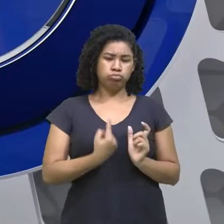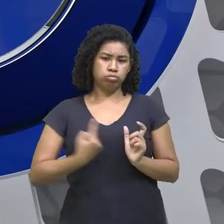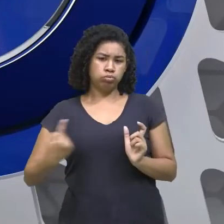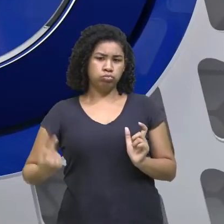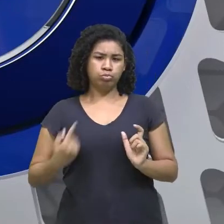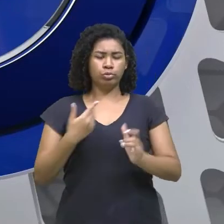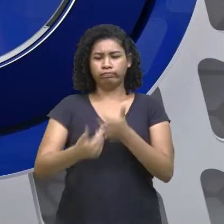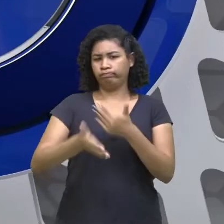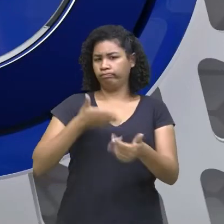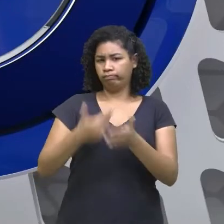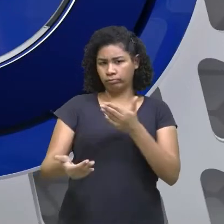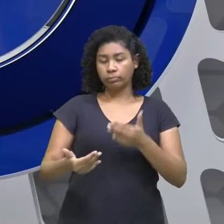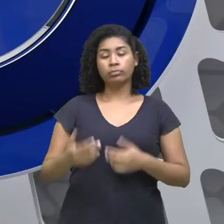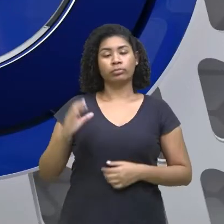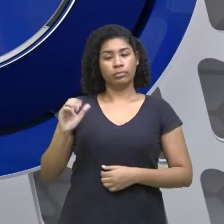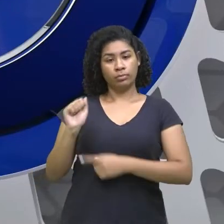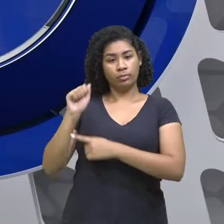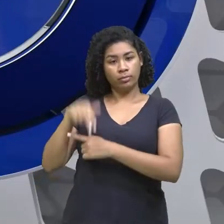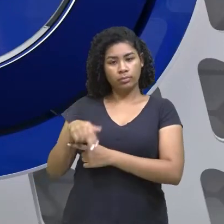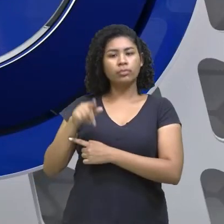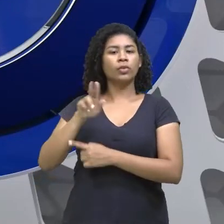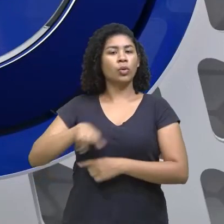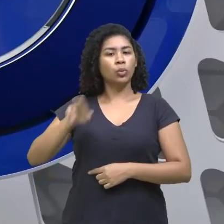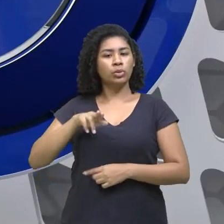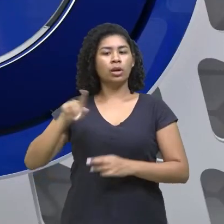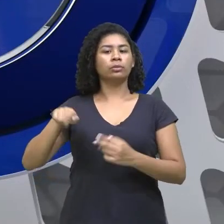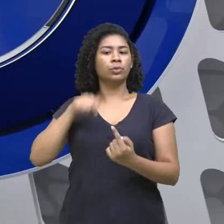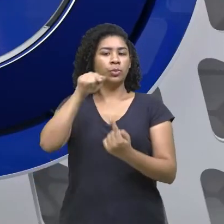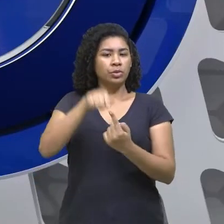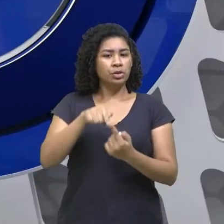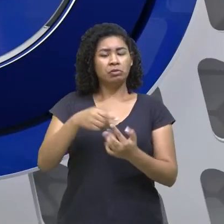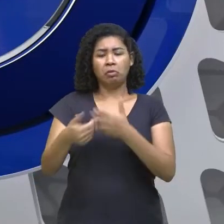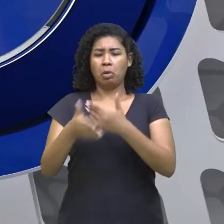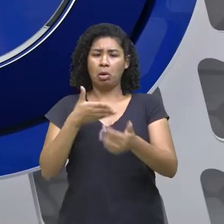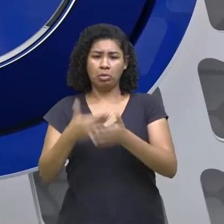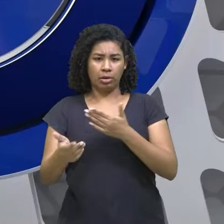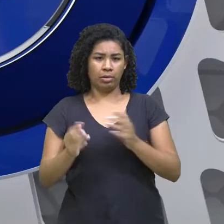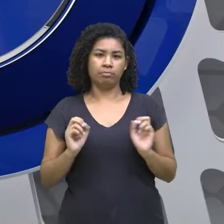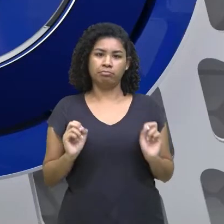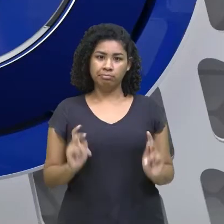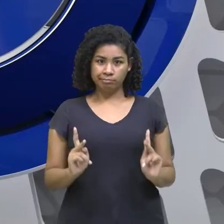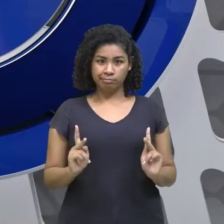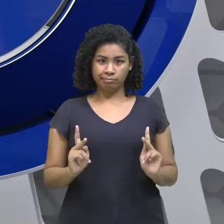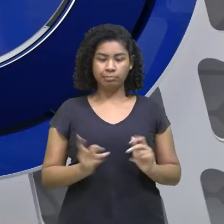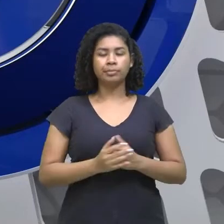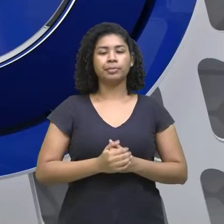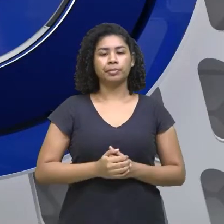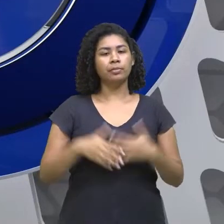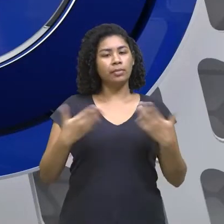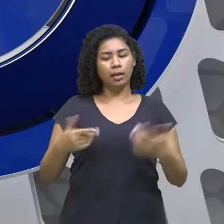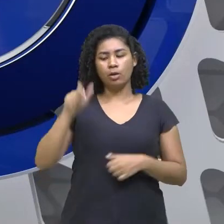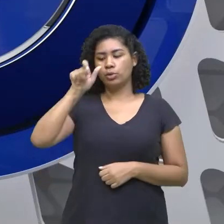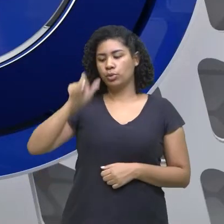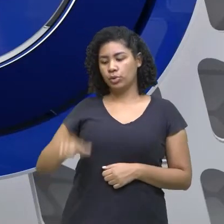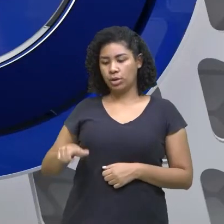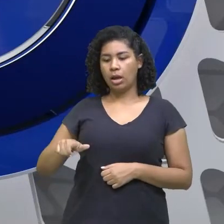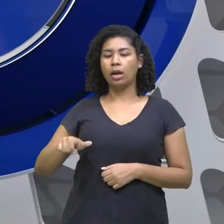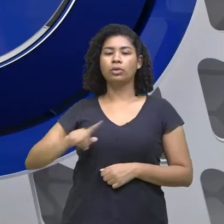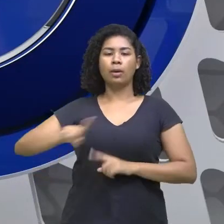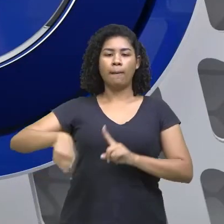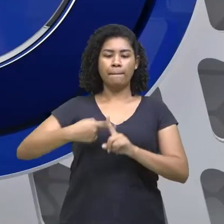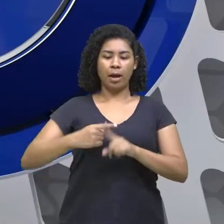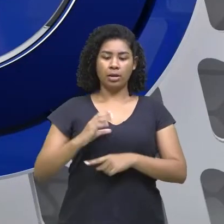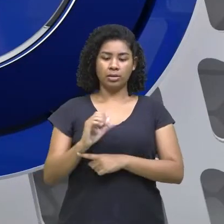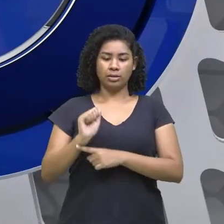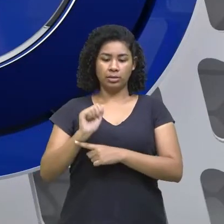O can vai ser utilizado para qualquer um deles, tá? Sendo plural ou singular. Tudo bem? Então, sujeito, o verbo